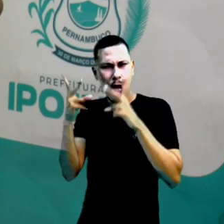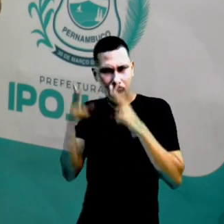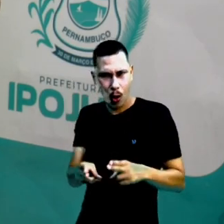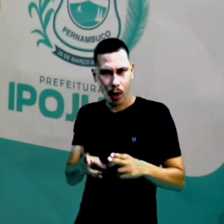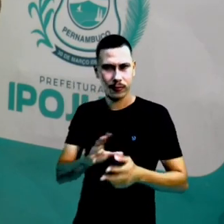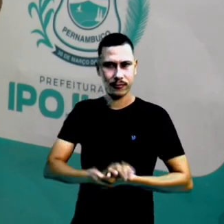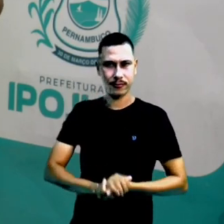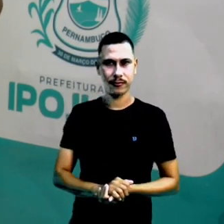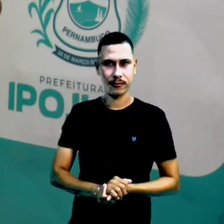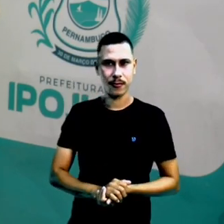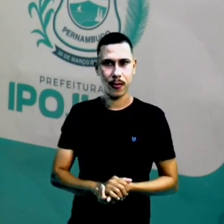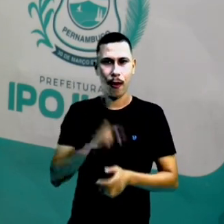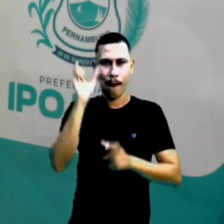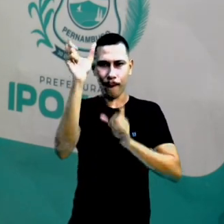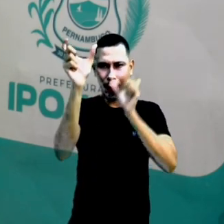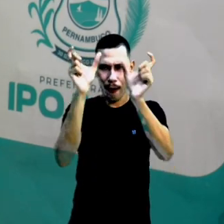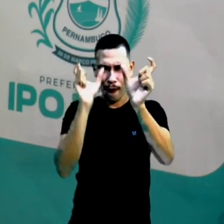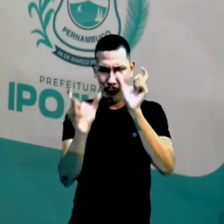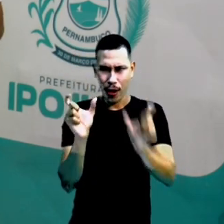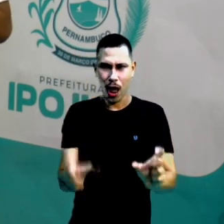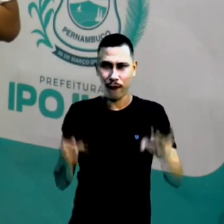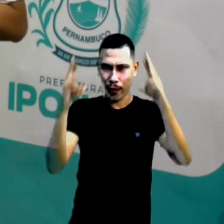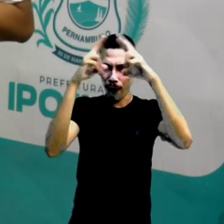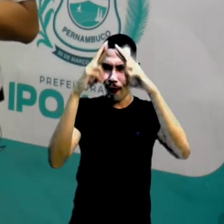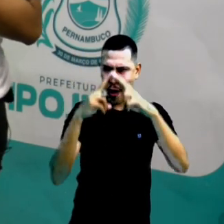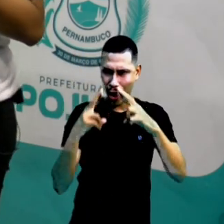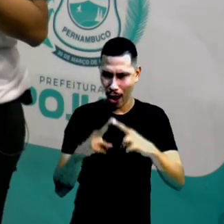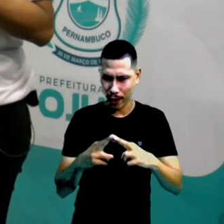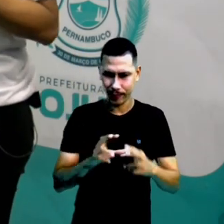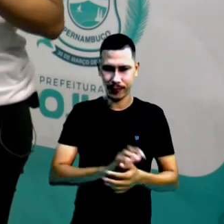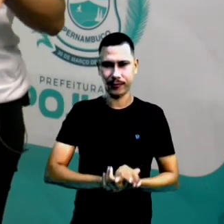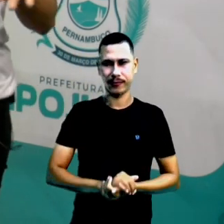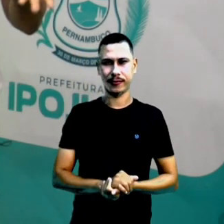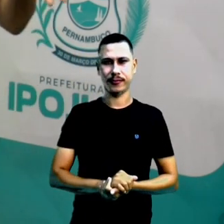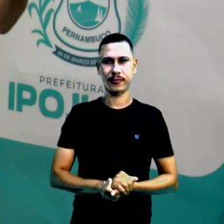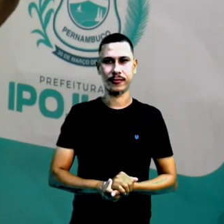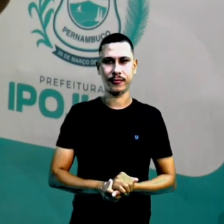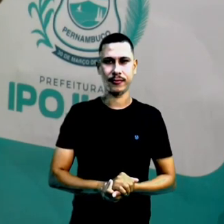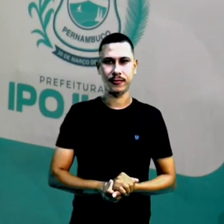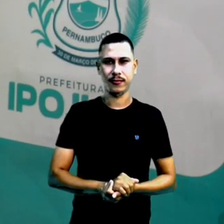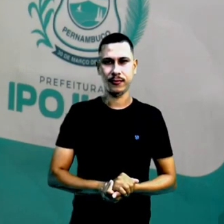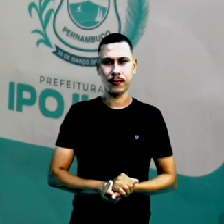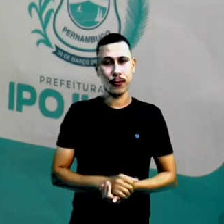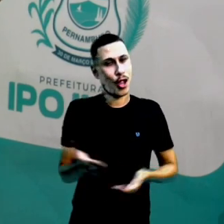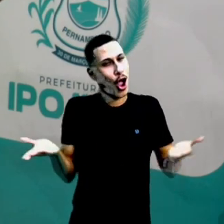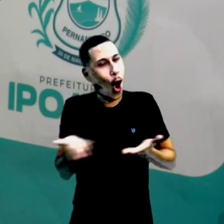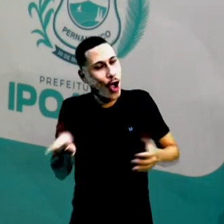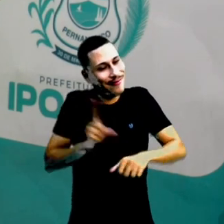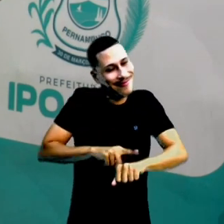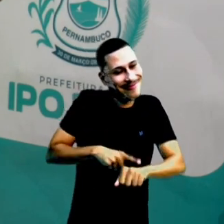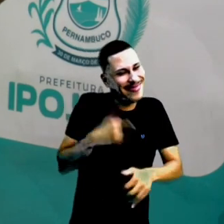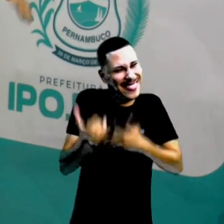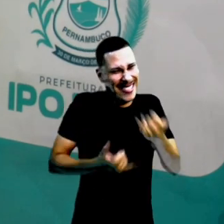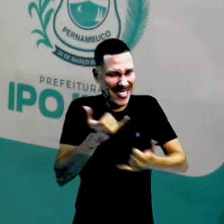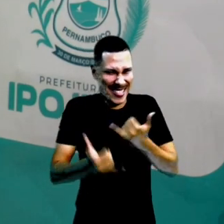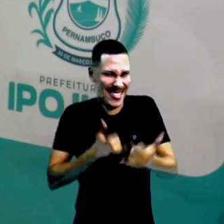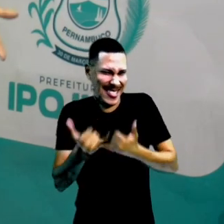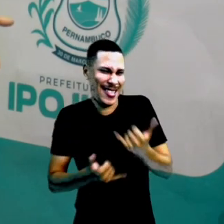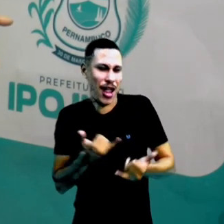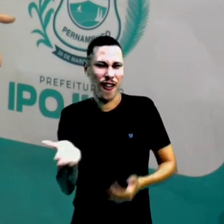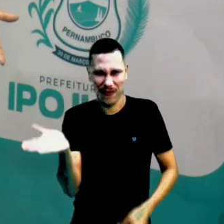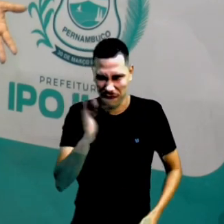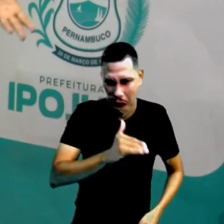essas palavras, elas rimam. Agora, chegou a hora de brincar.